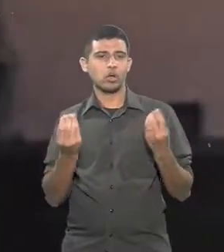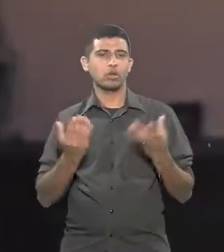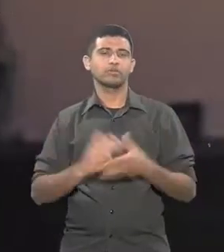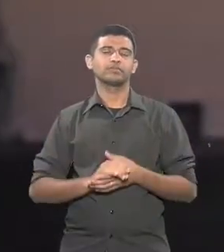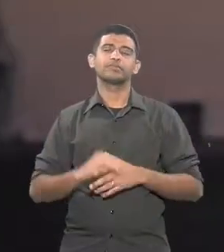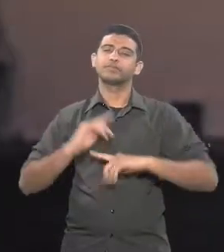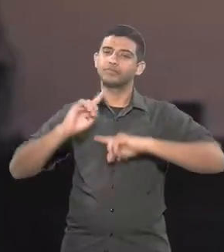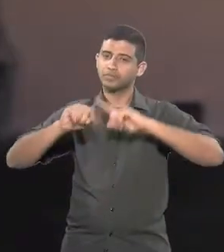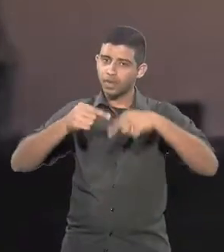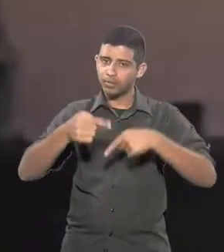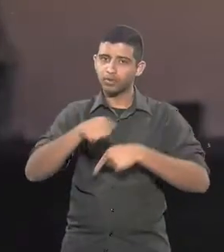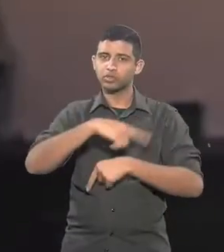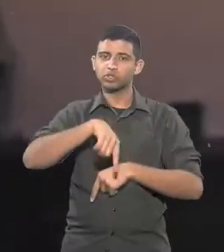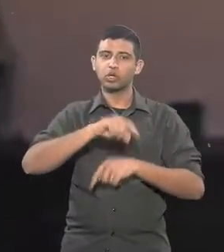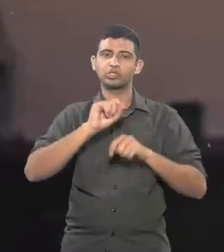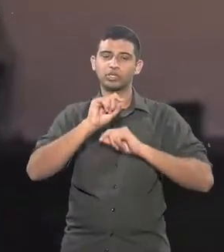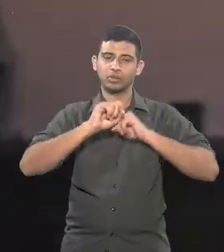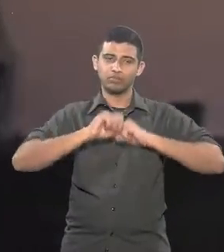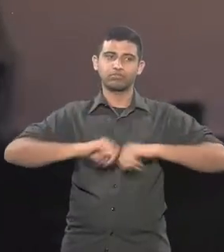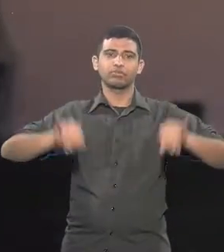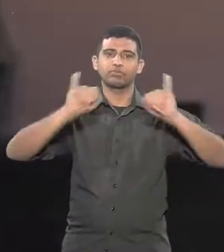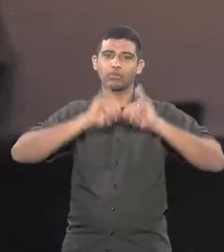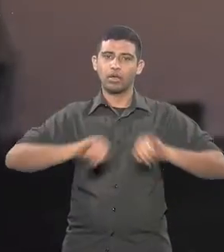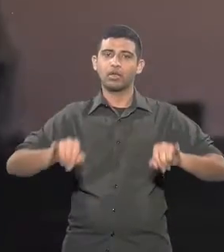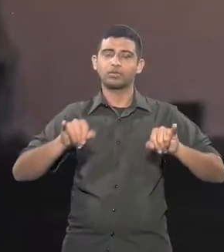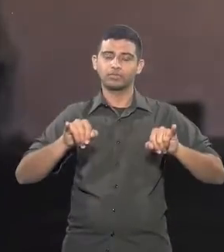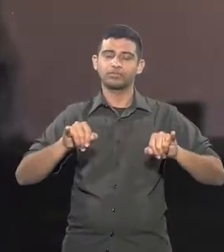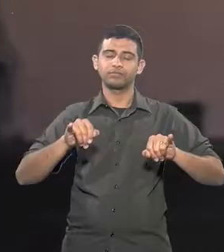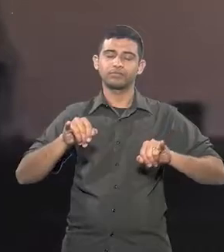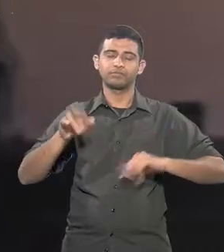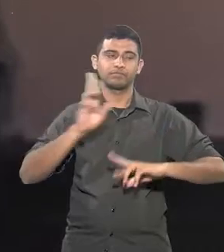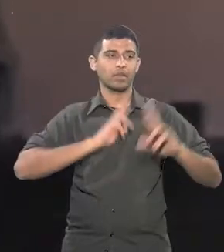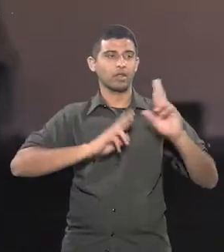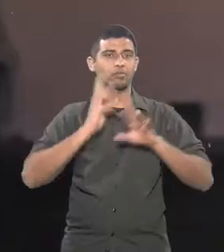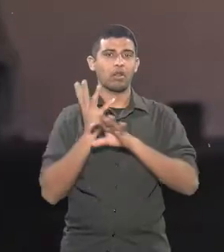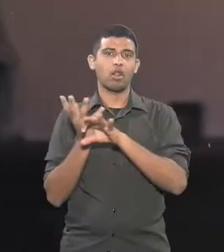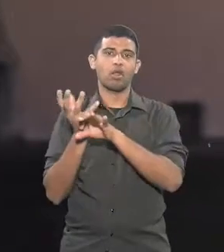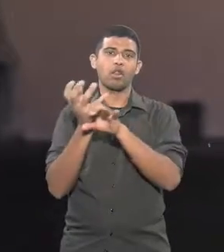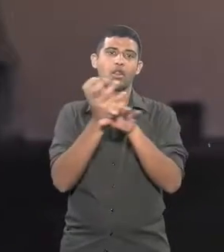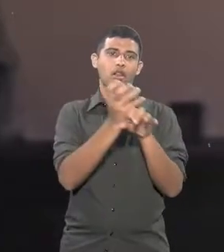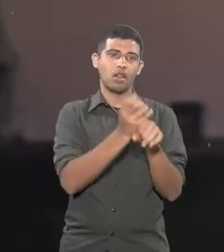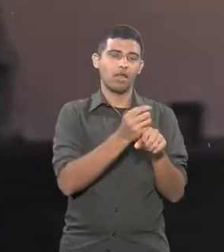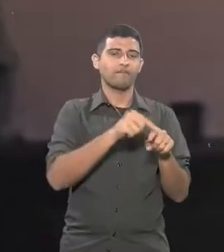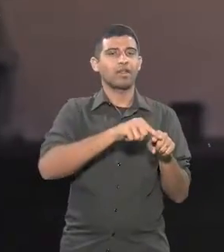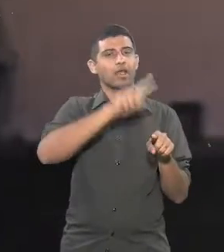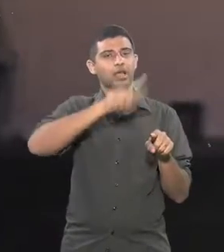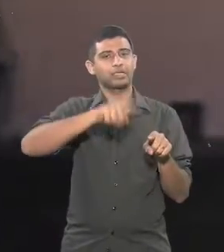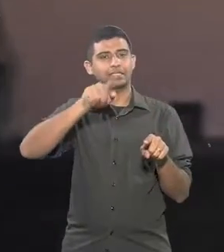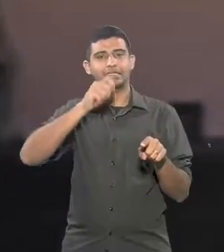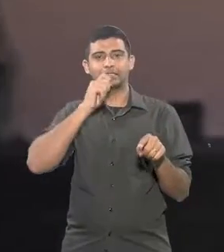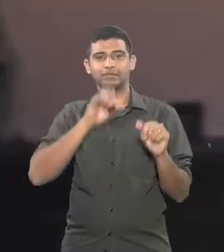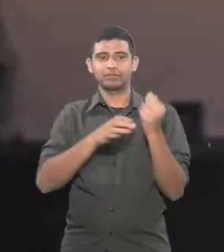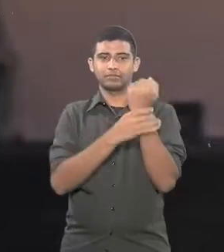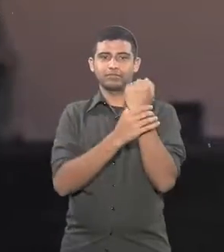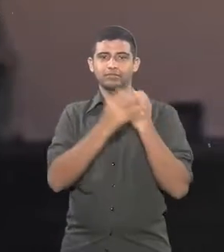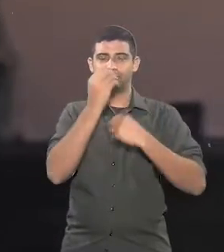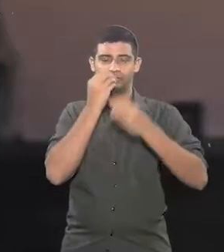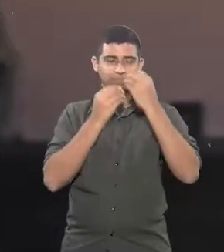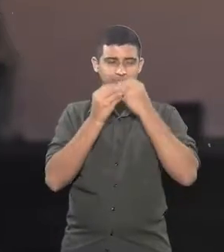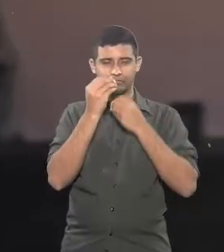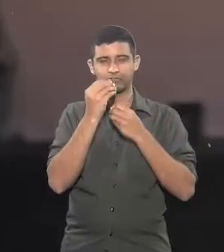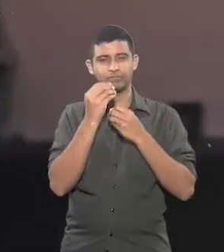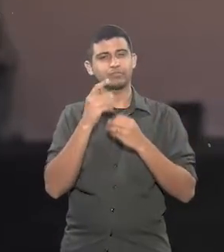coisa, depois, em seguida, a gente vai divulgar o resultado dessa escala de insegurança